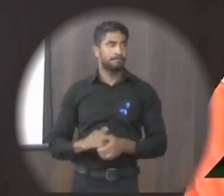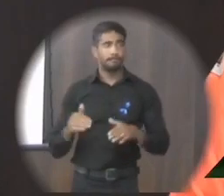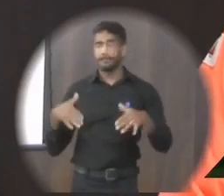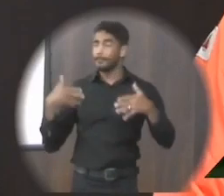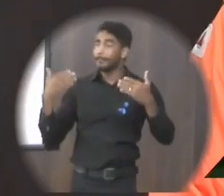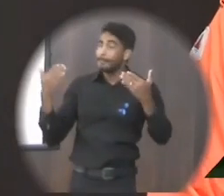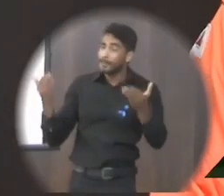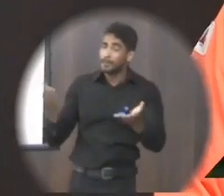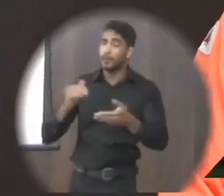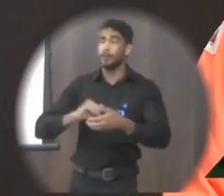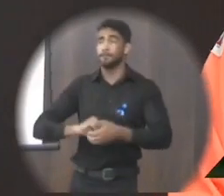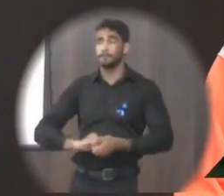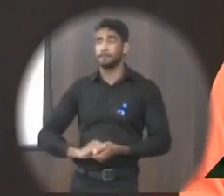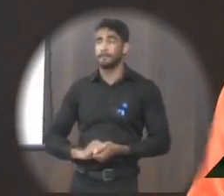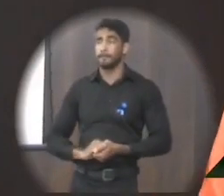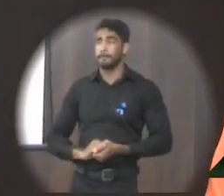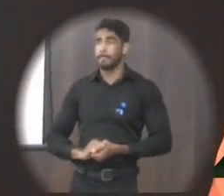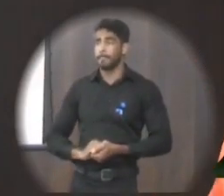Bom,